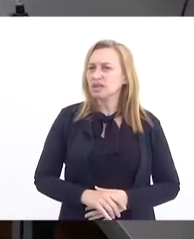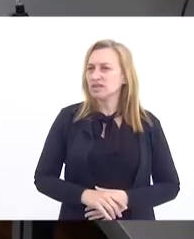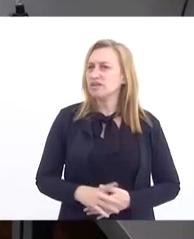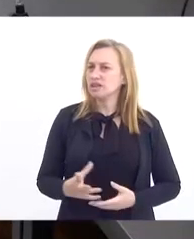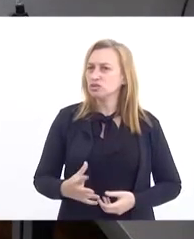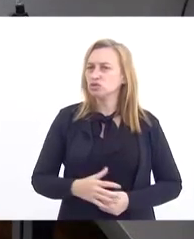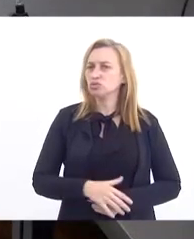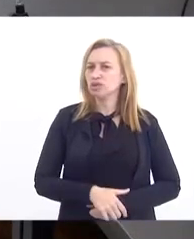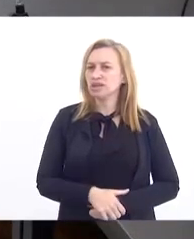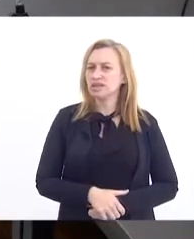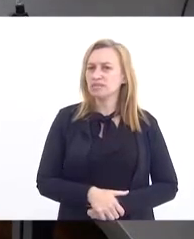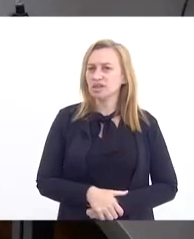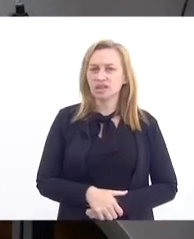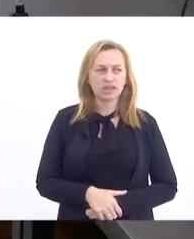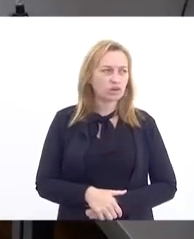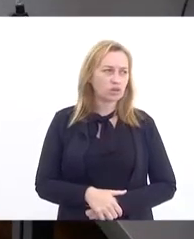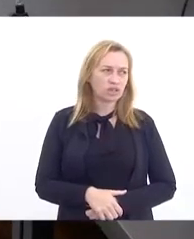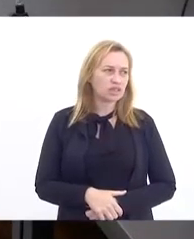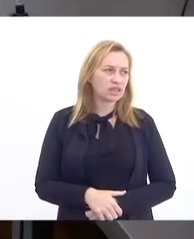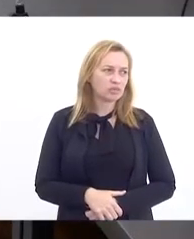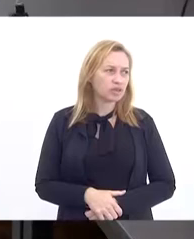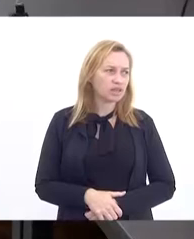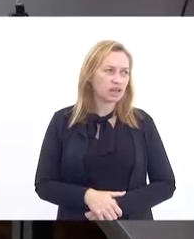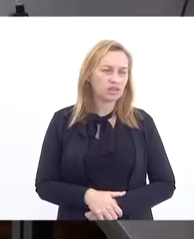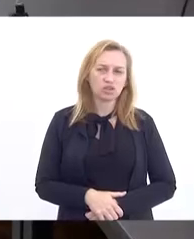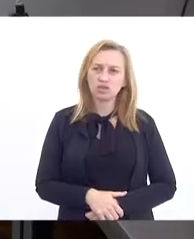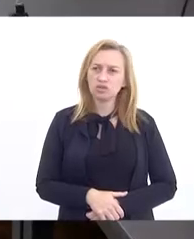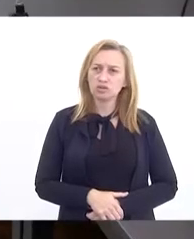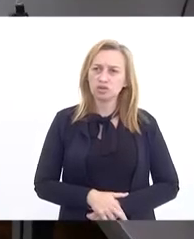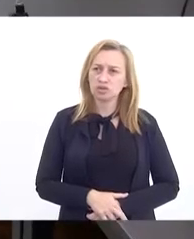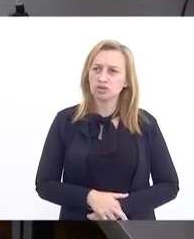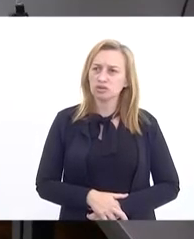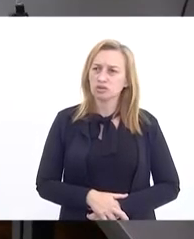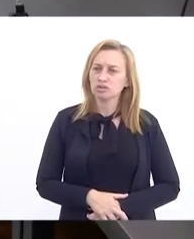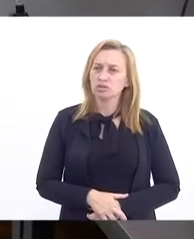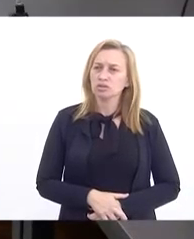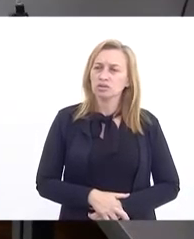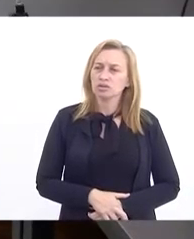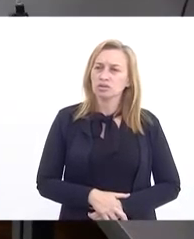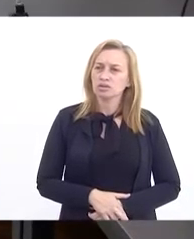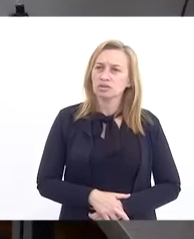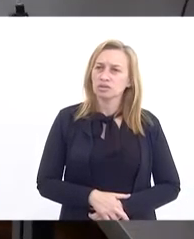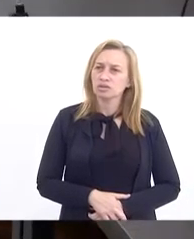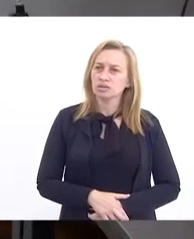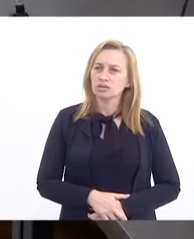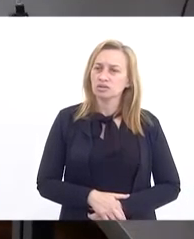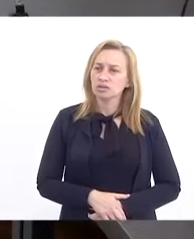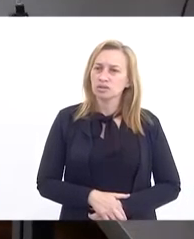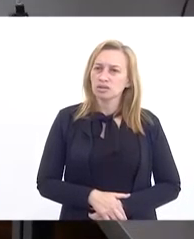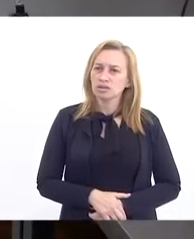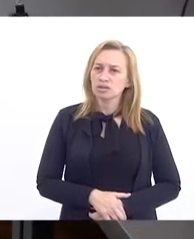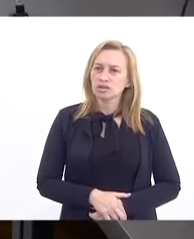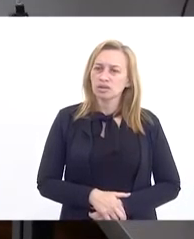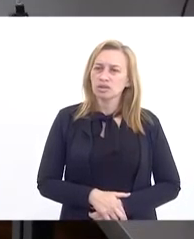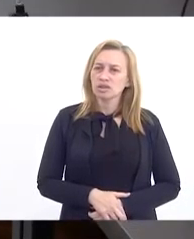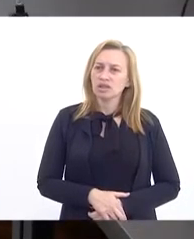É isso mesmo que você está lendo, Chico Machado. É exatamente isso, tá, Chico